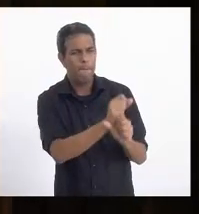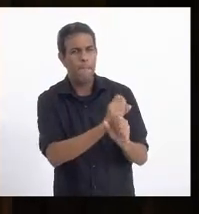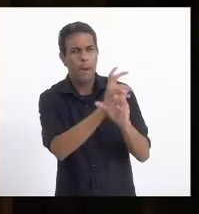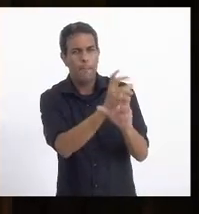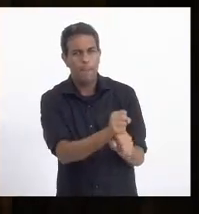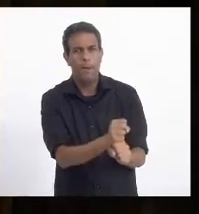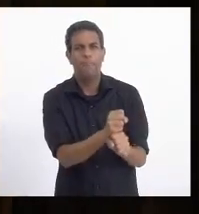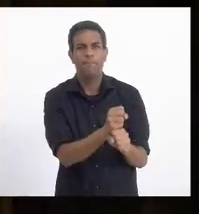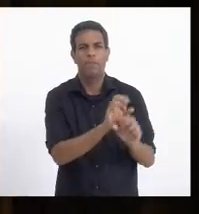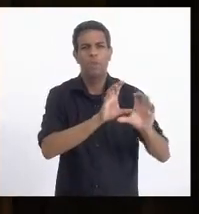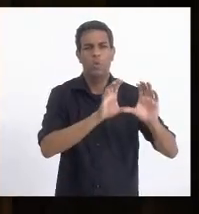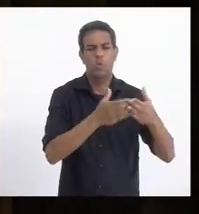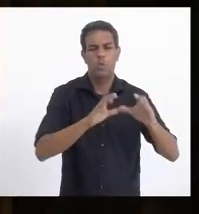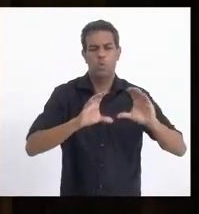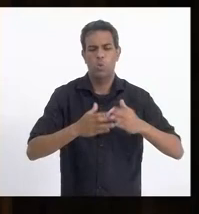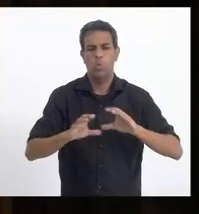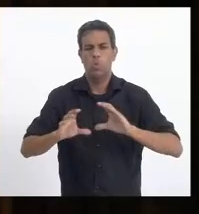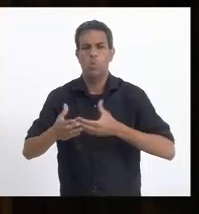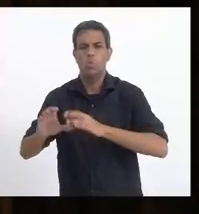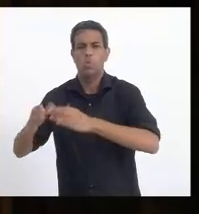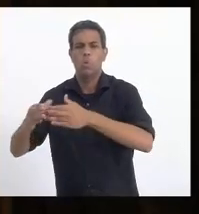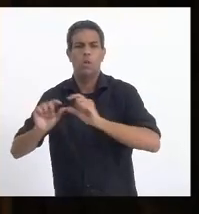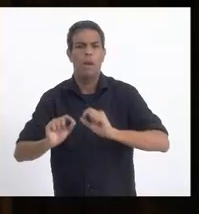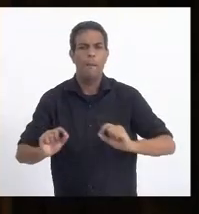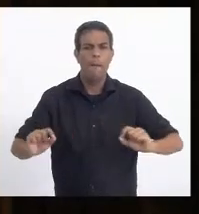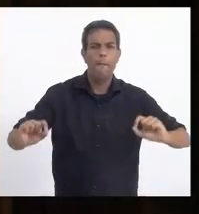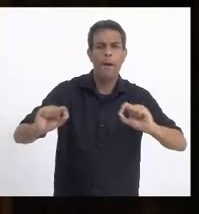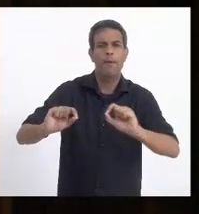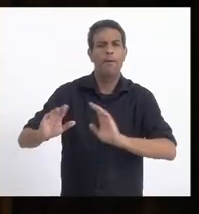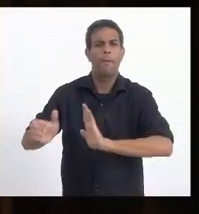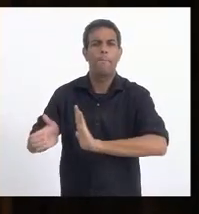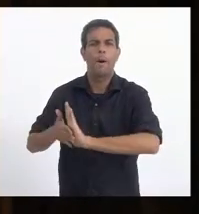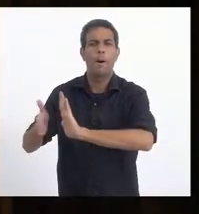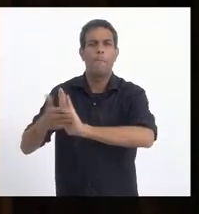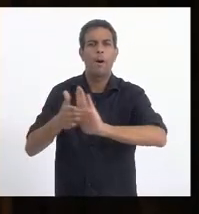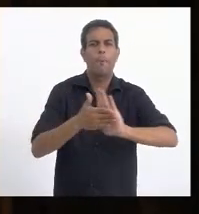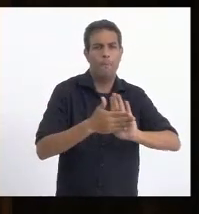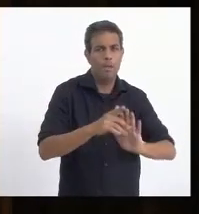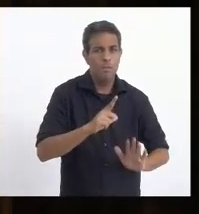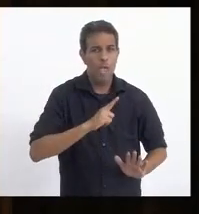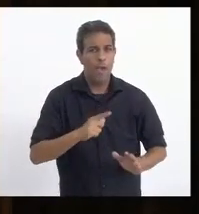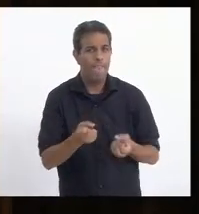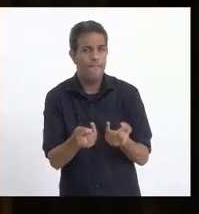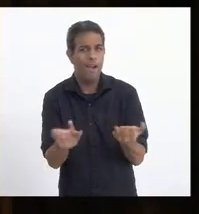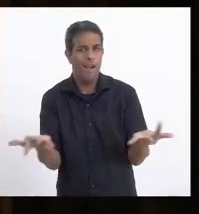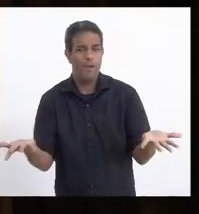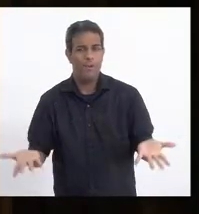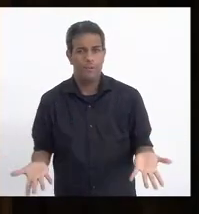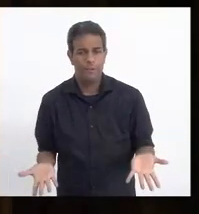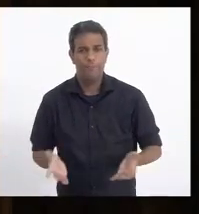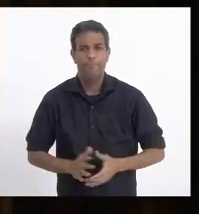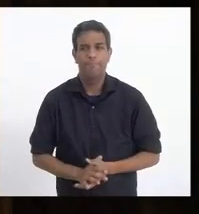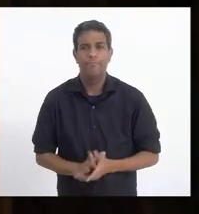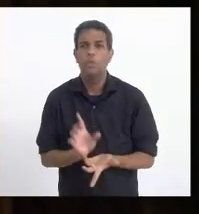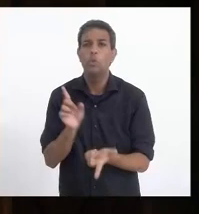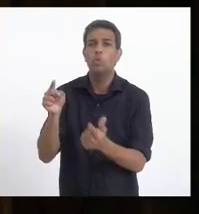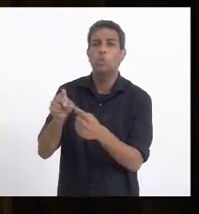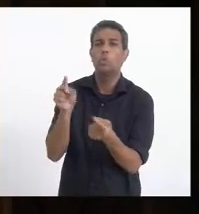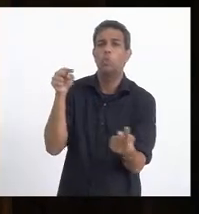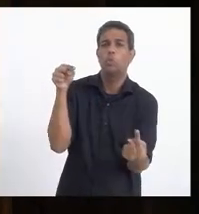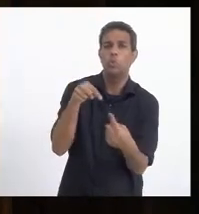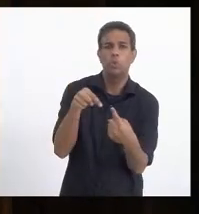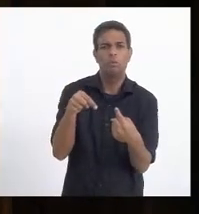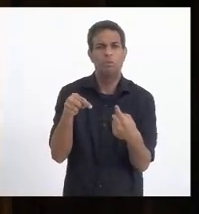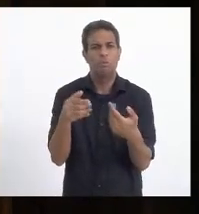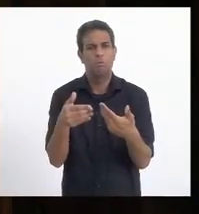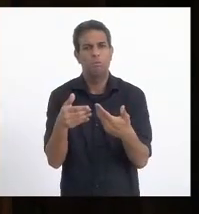o conjunto dessa proposta tem aumento de dispensa é mas pode ter um